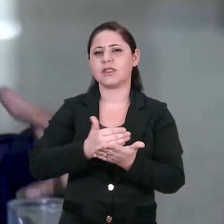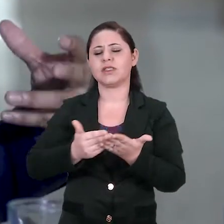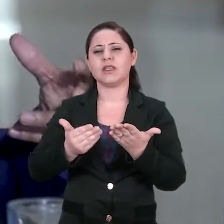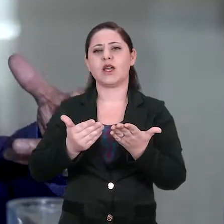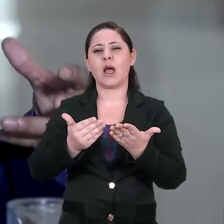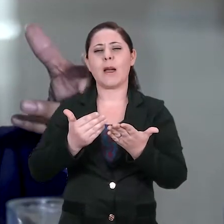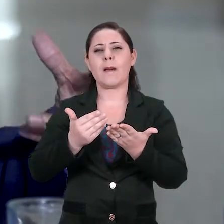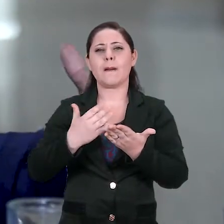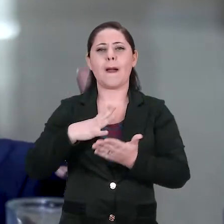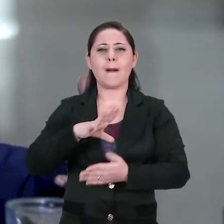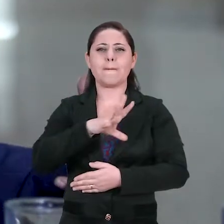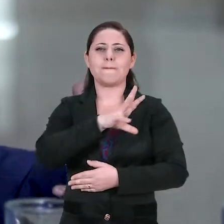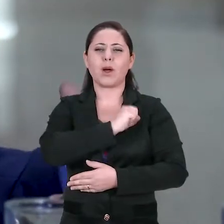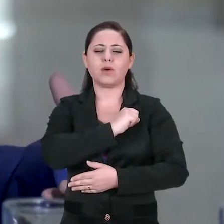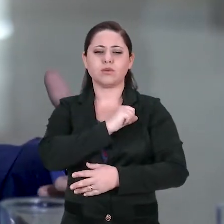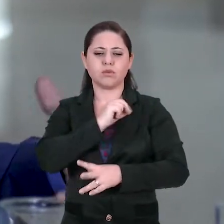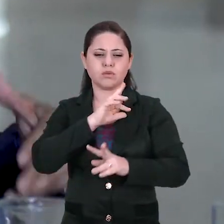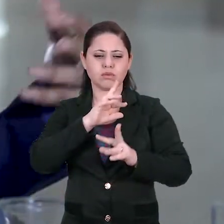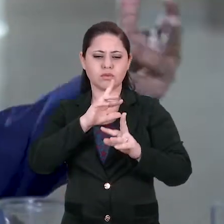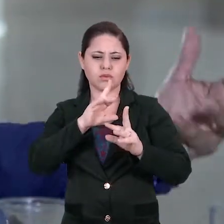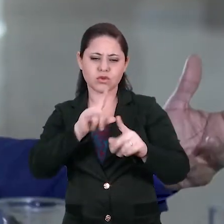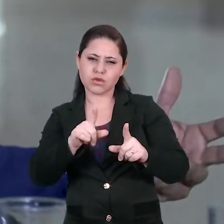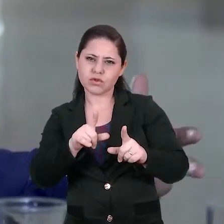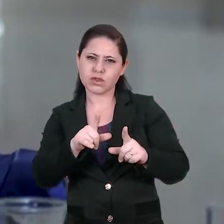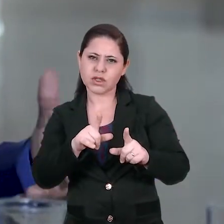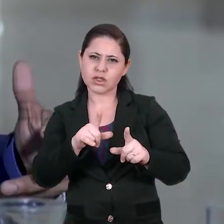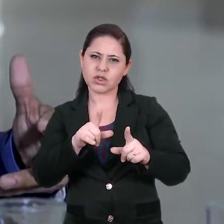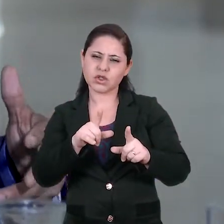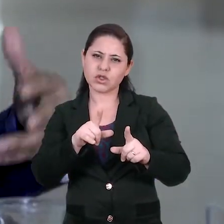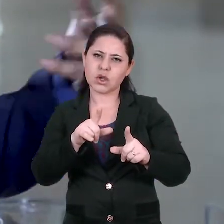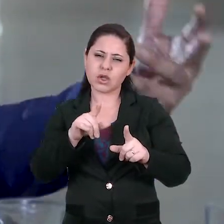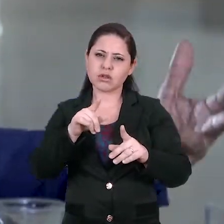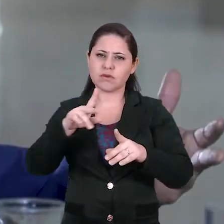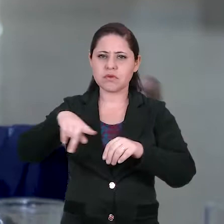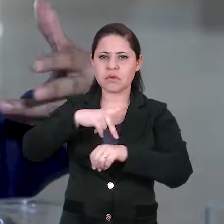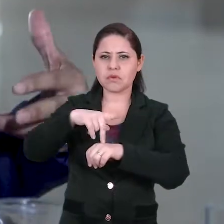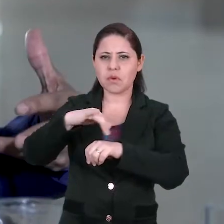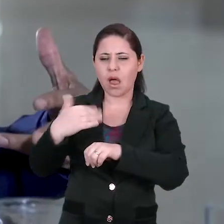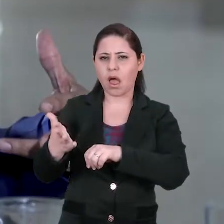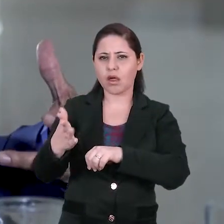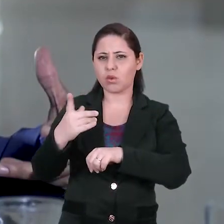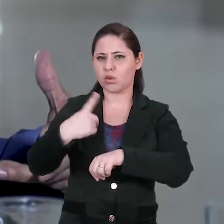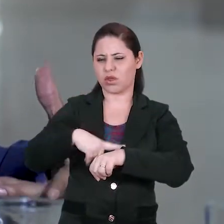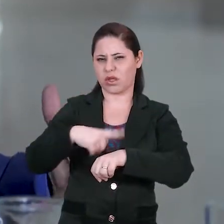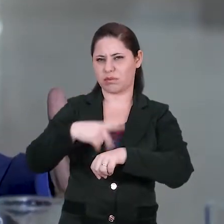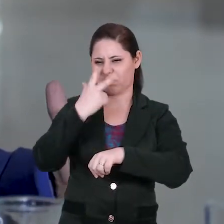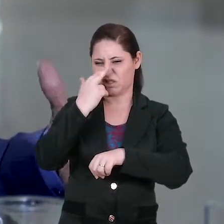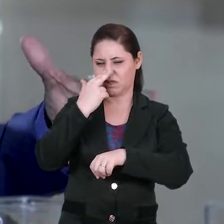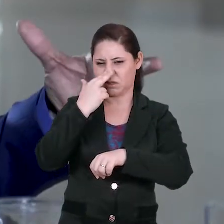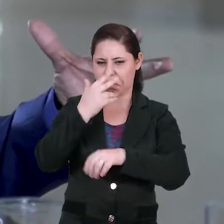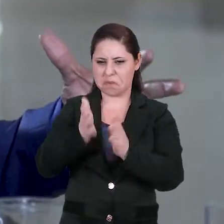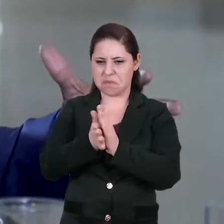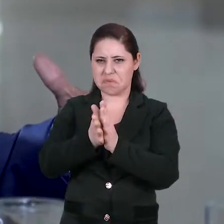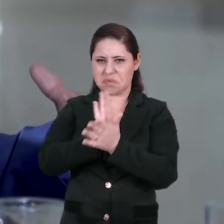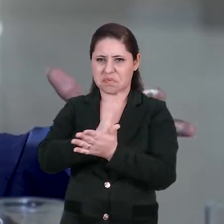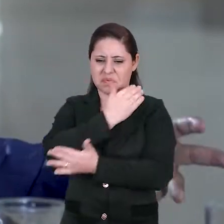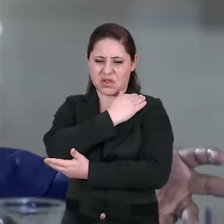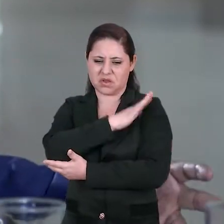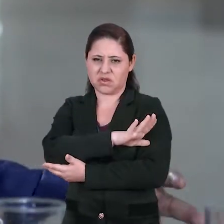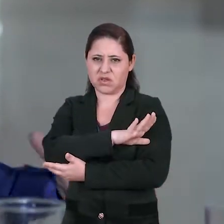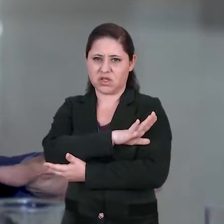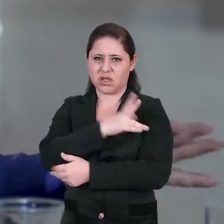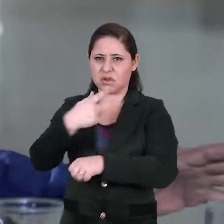Você, de onde vem essa paixão pelo diferente, né? Pelo estrangeiro, numa época até de xenofobia, às vezes até de um